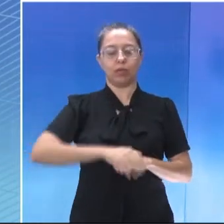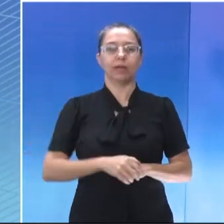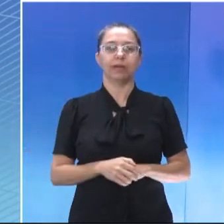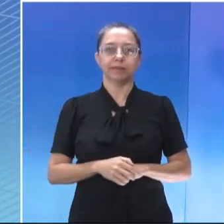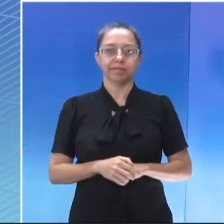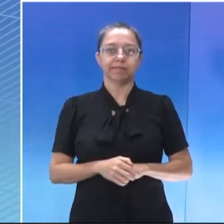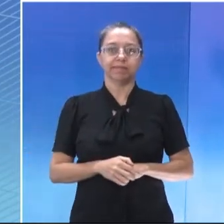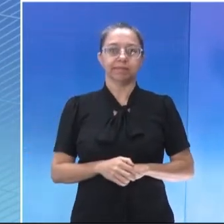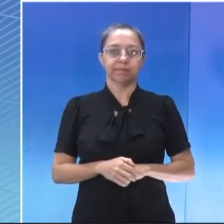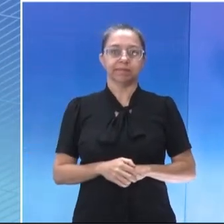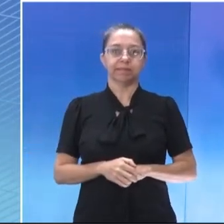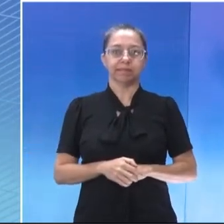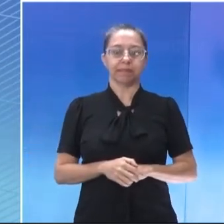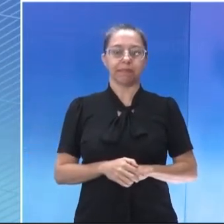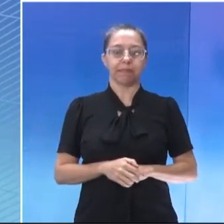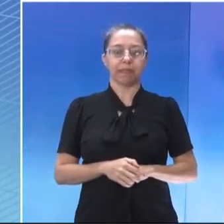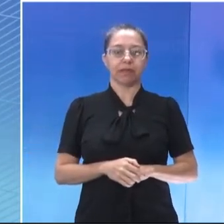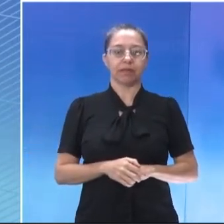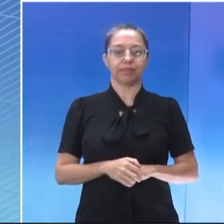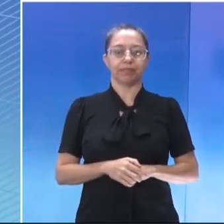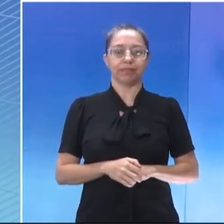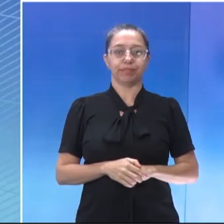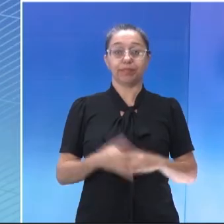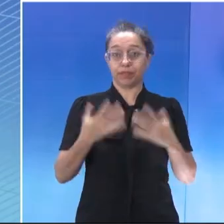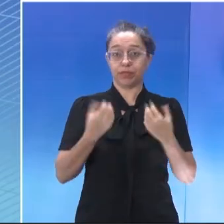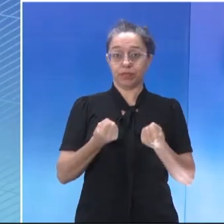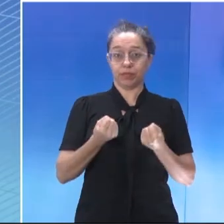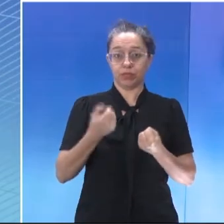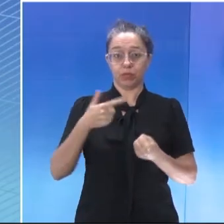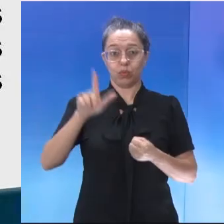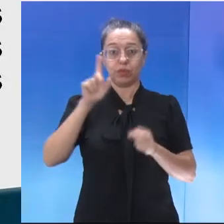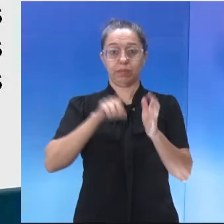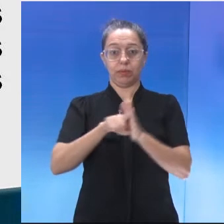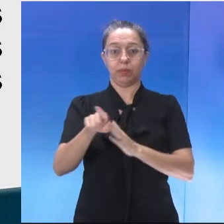continuar agora? Na próxima questão? Vamos lá.